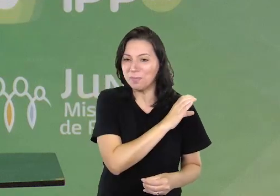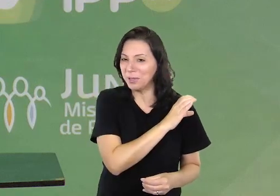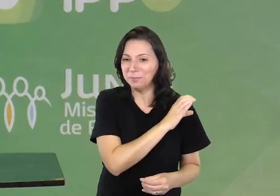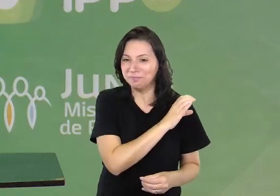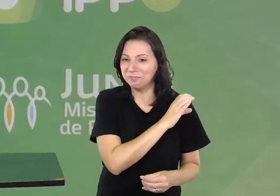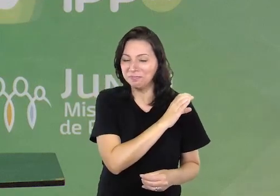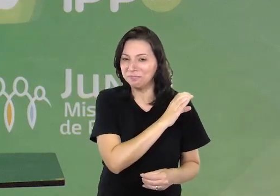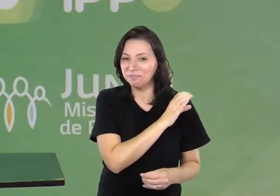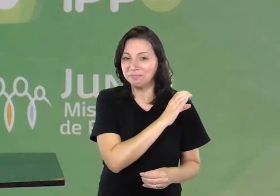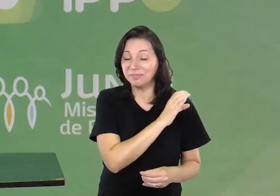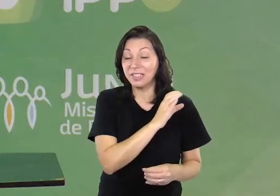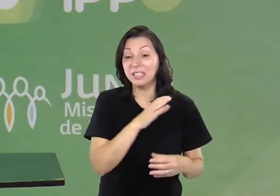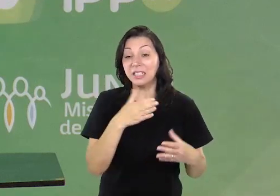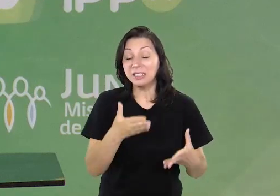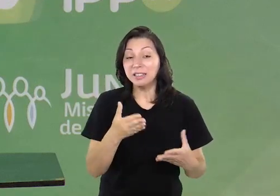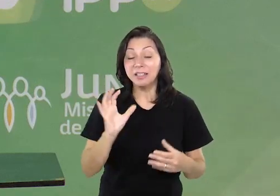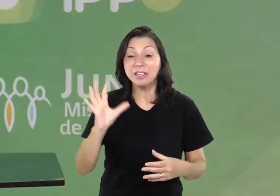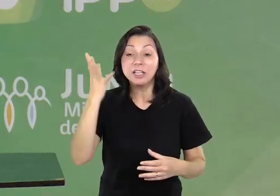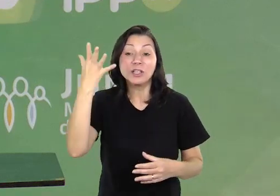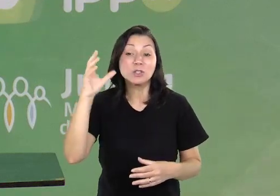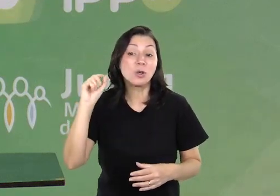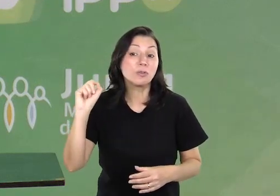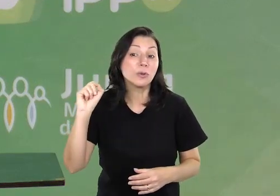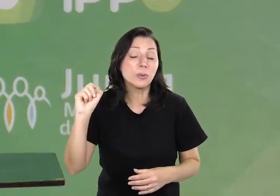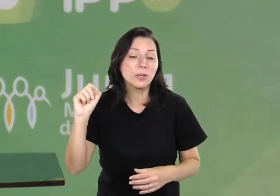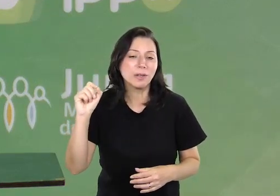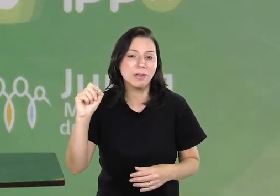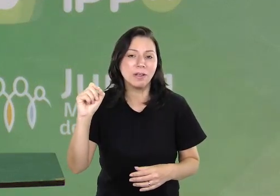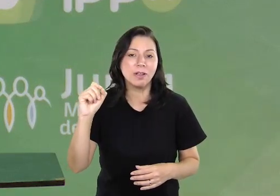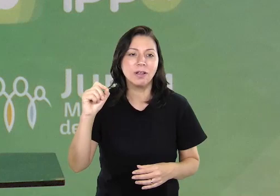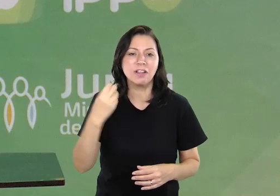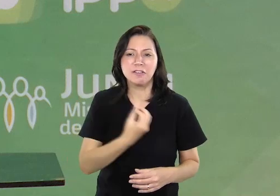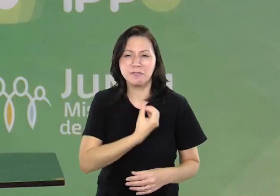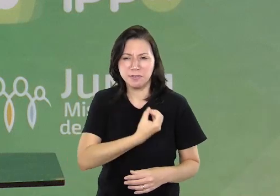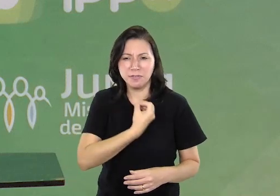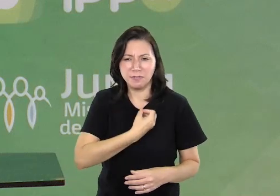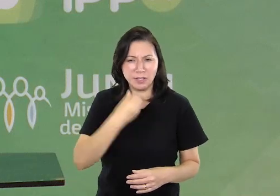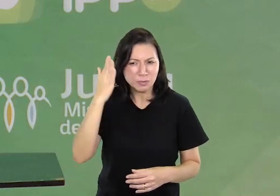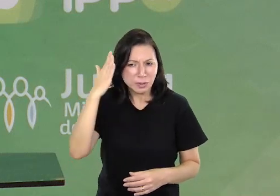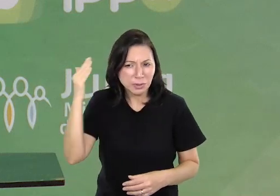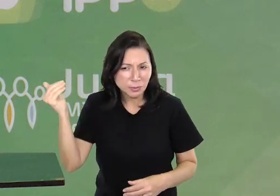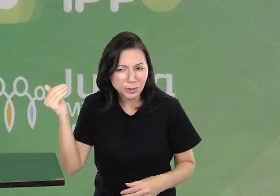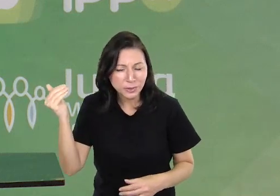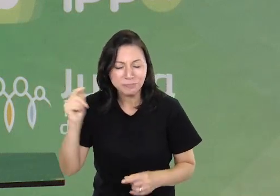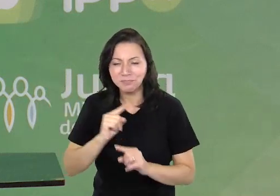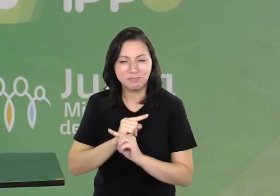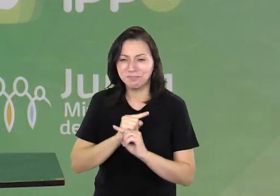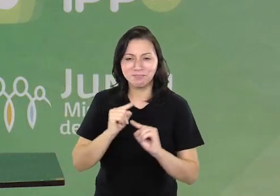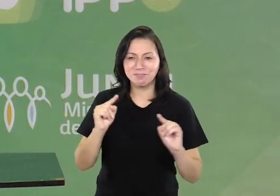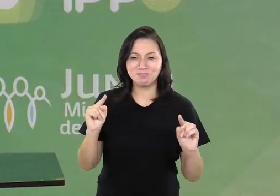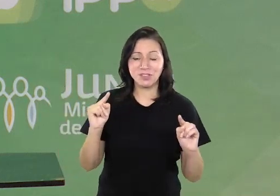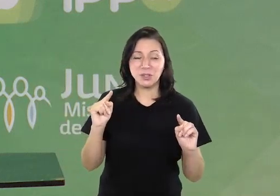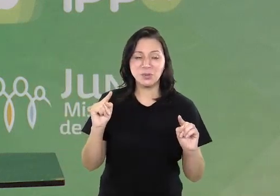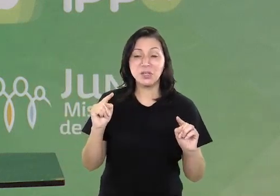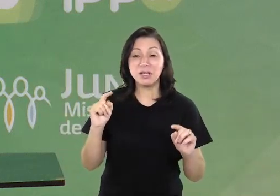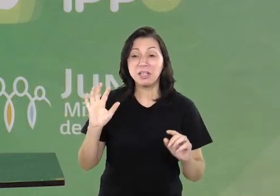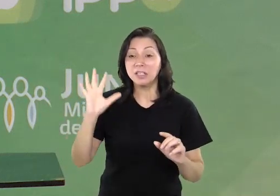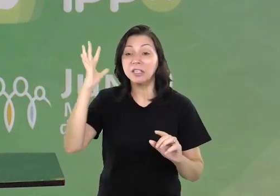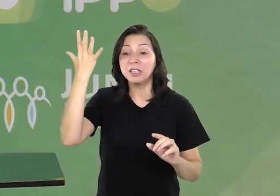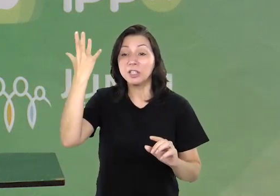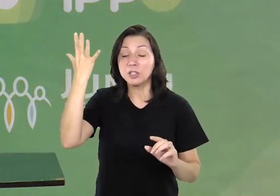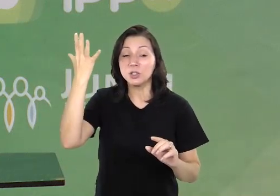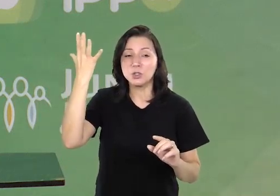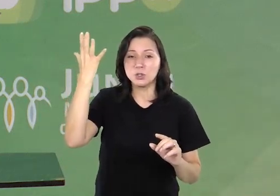ele usa os poucos dias da vida para curtir a vida curtia onde procurar aonde a felicidade na